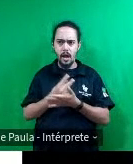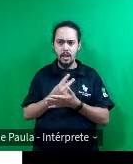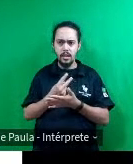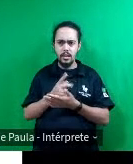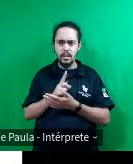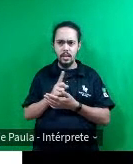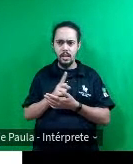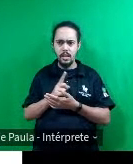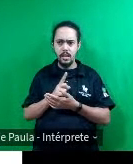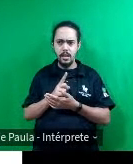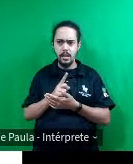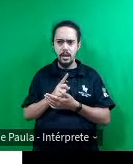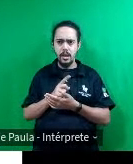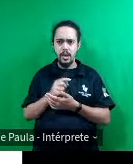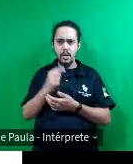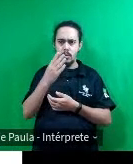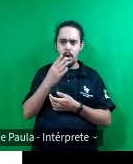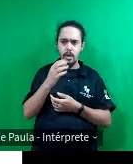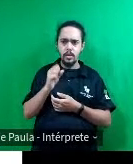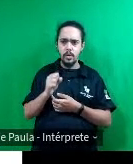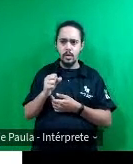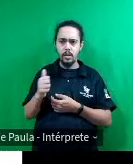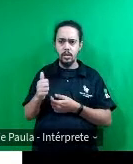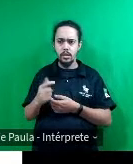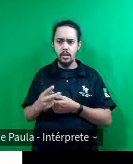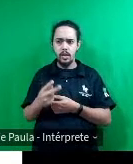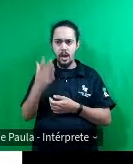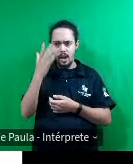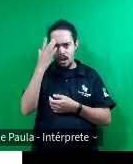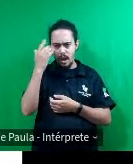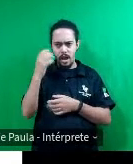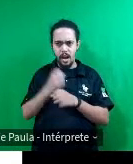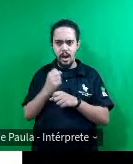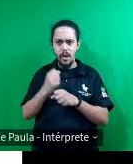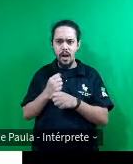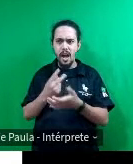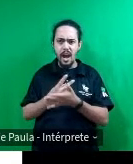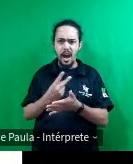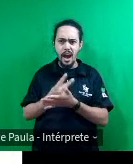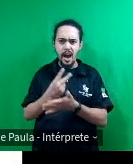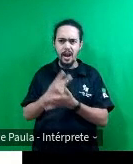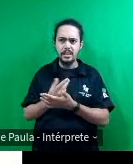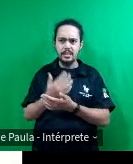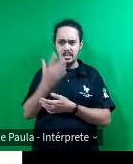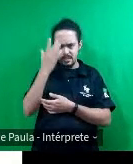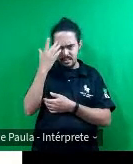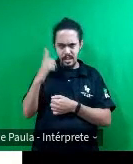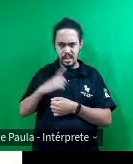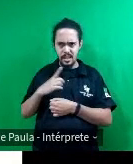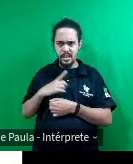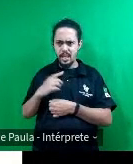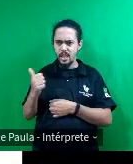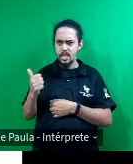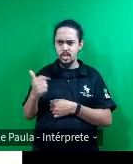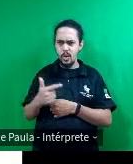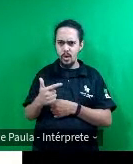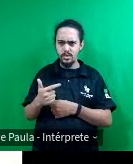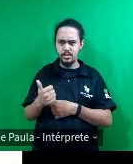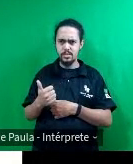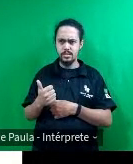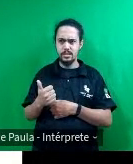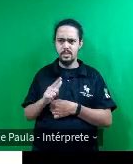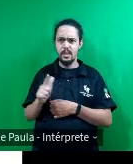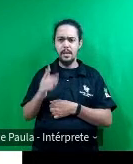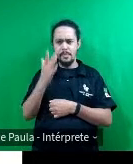4, 8... Tem alguma conta errada aí, não tem, não? Está dando 12 amperes aqui? Está dando 14,